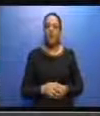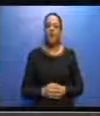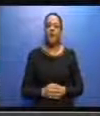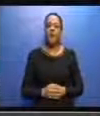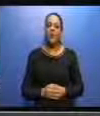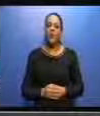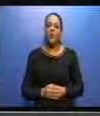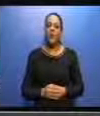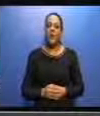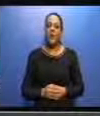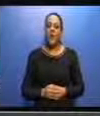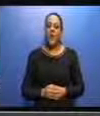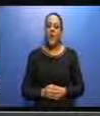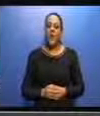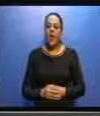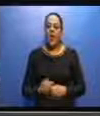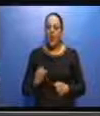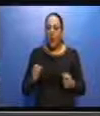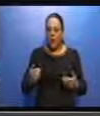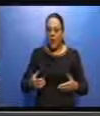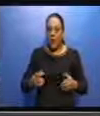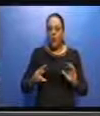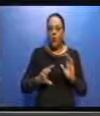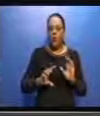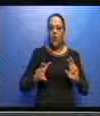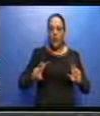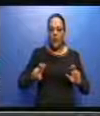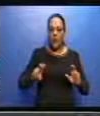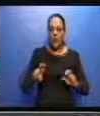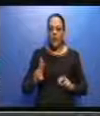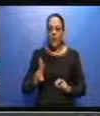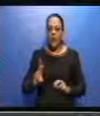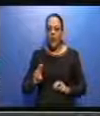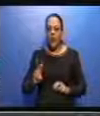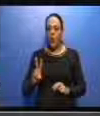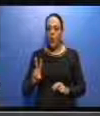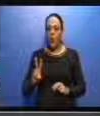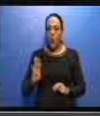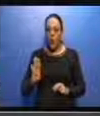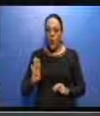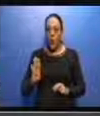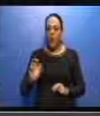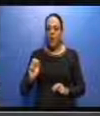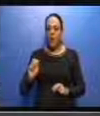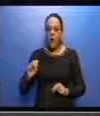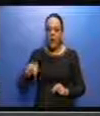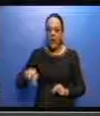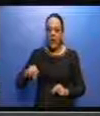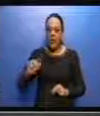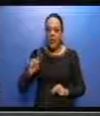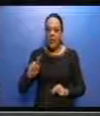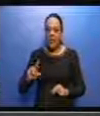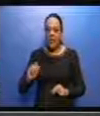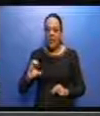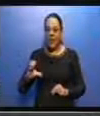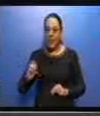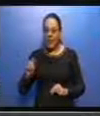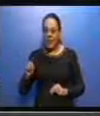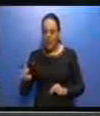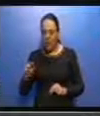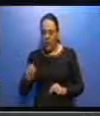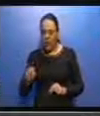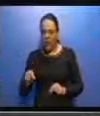quando a gente fala em urbanização a gente tá falando quando ocorre o crescimento da população urbana quando é superior